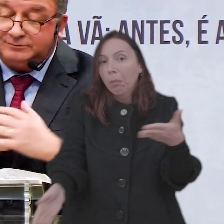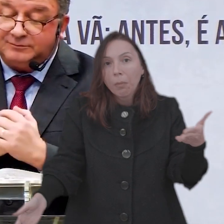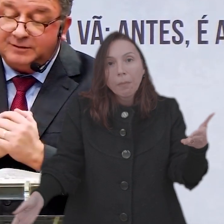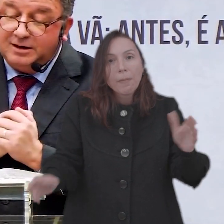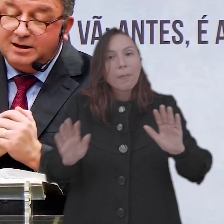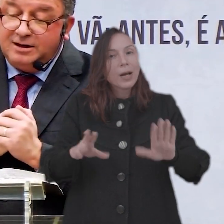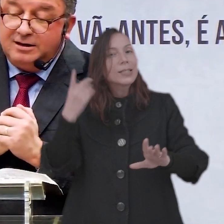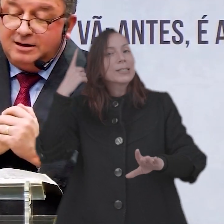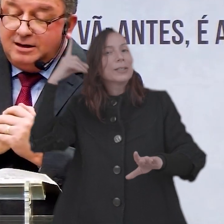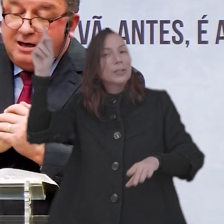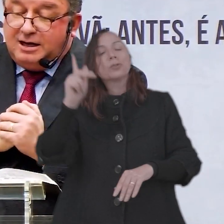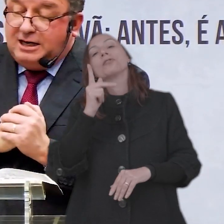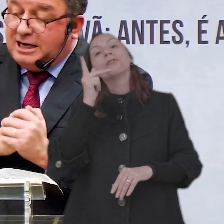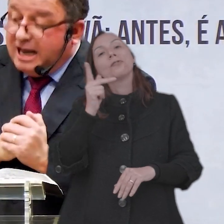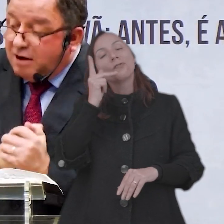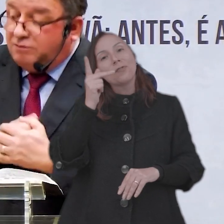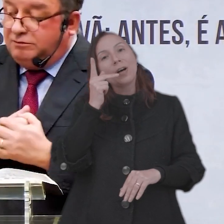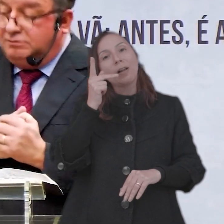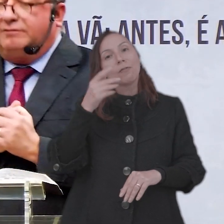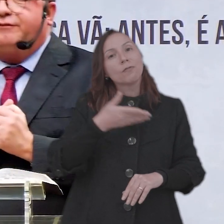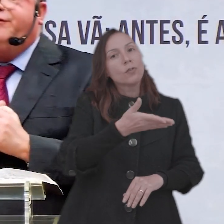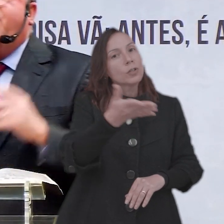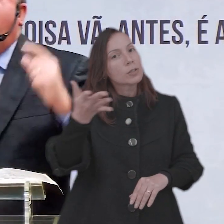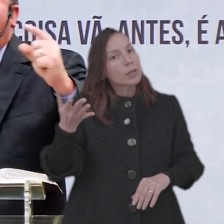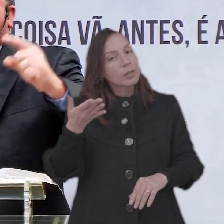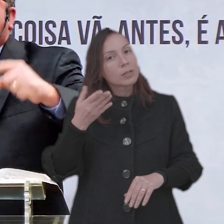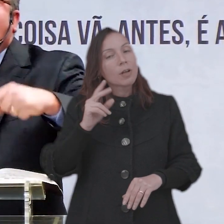fortes, e eu